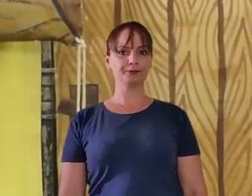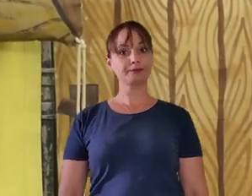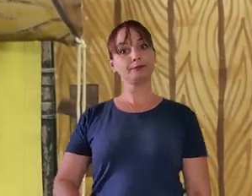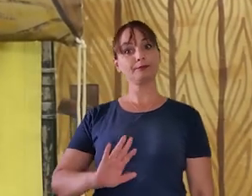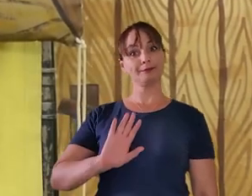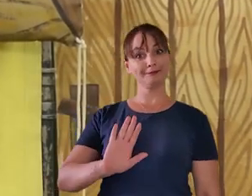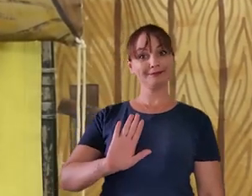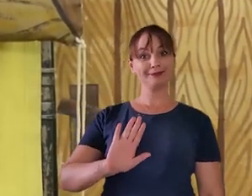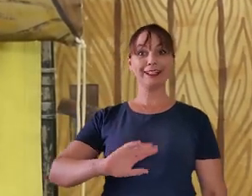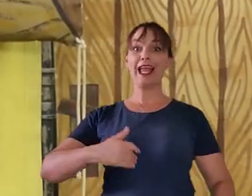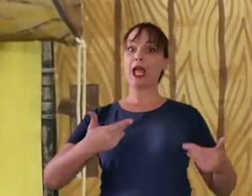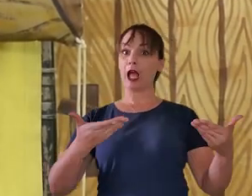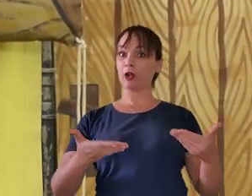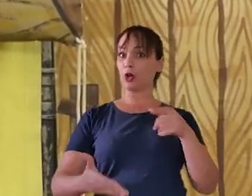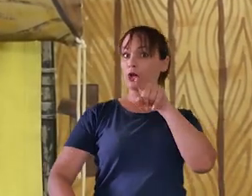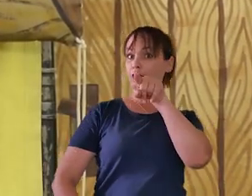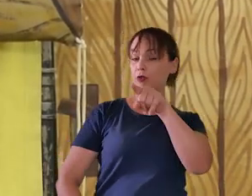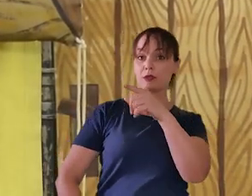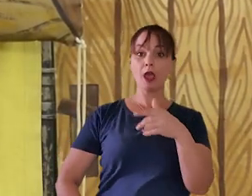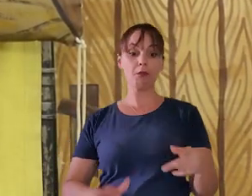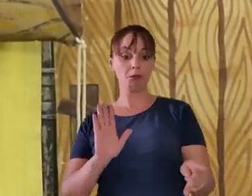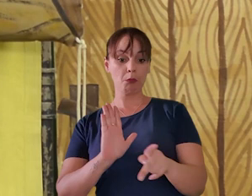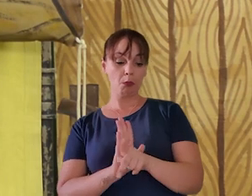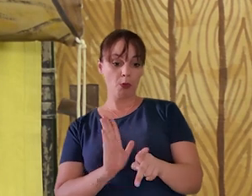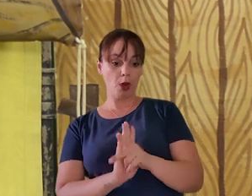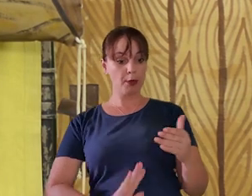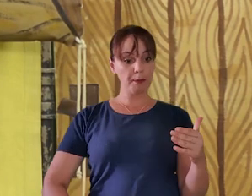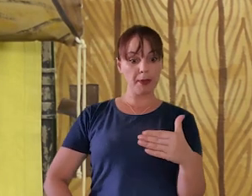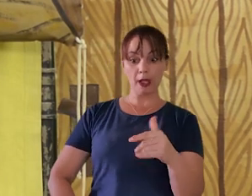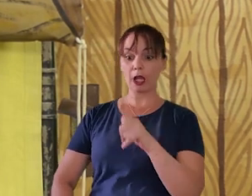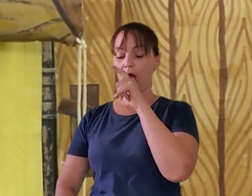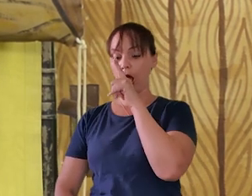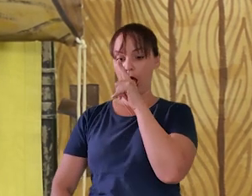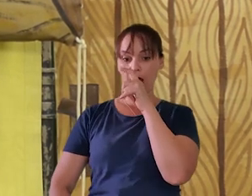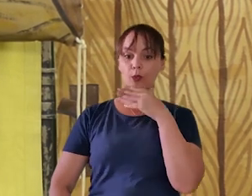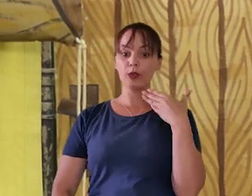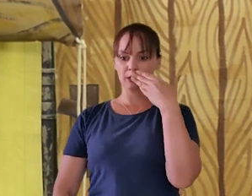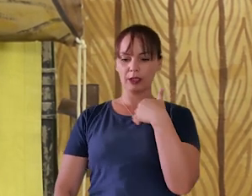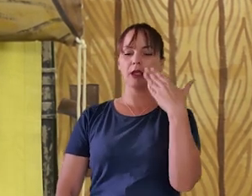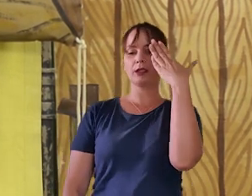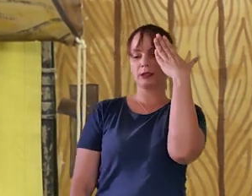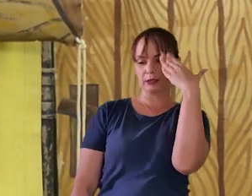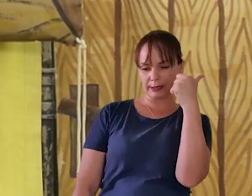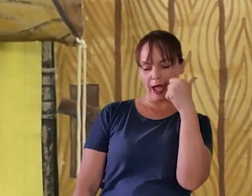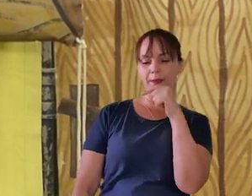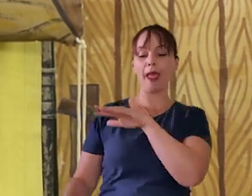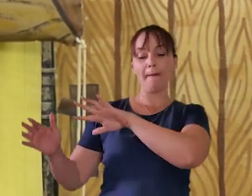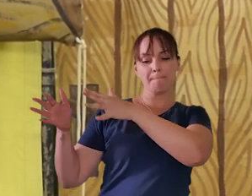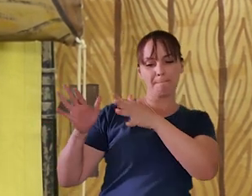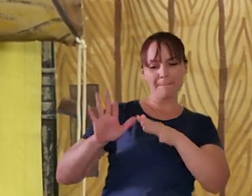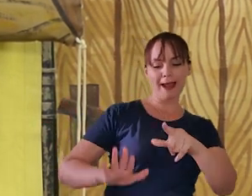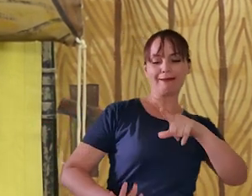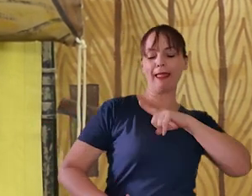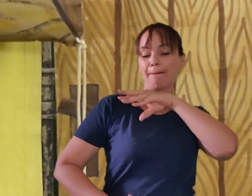Bem, agora vocês que são peixe de água doce já sabem que o mar é mesmo salgadinho. Que